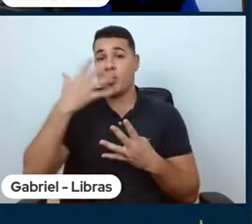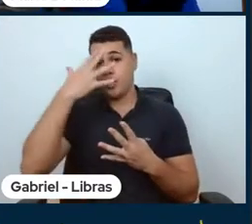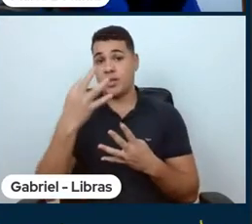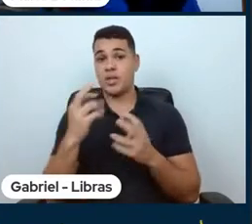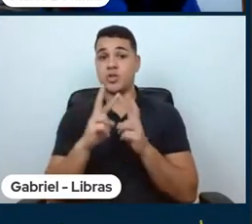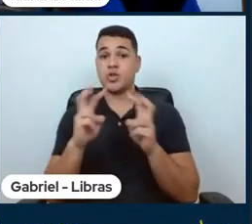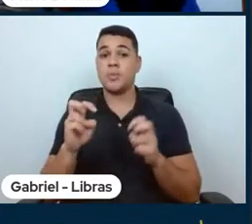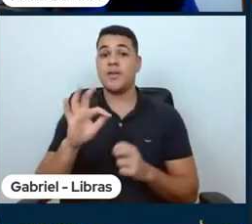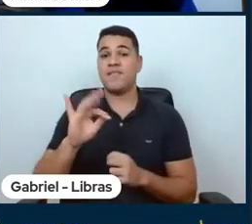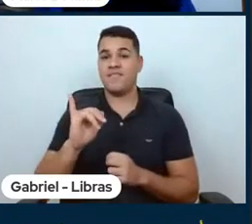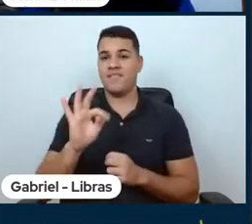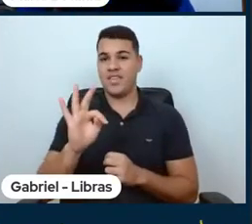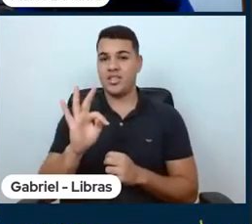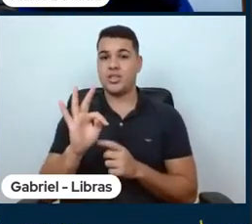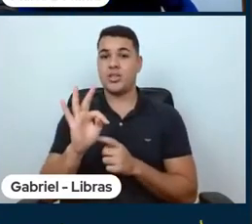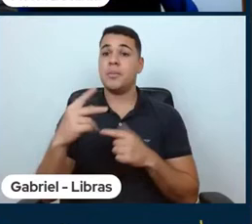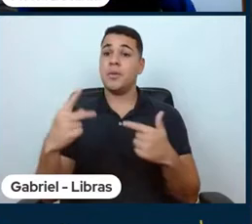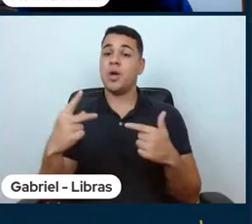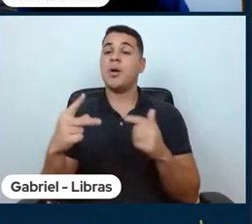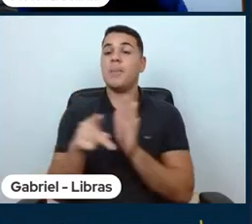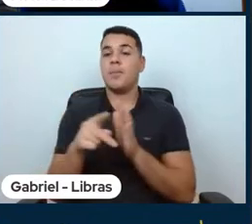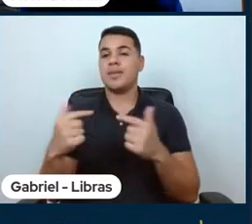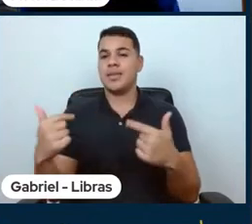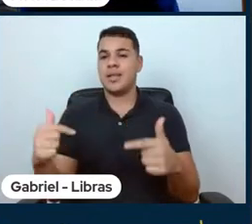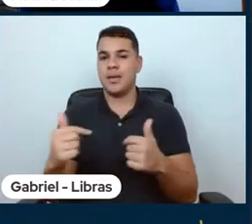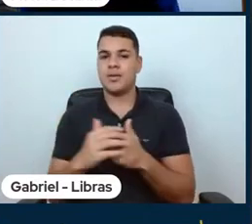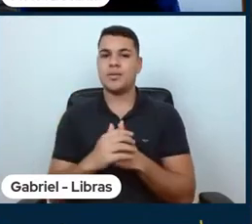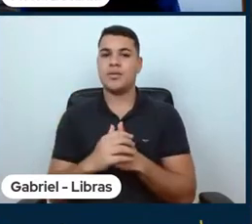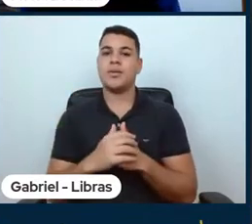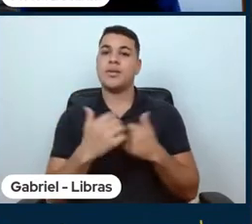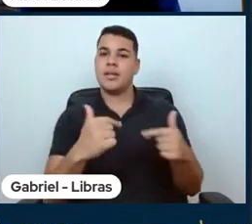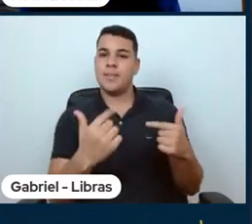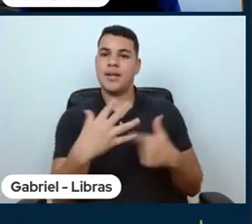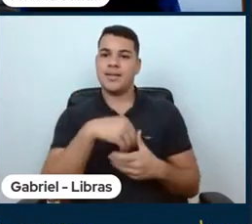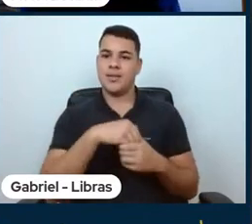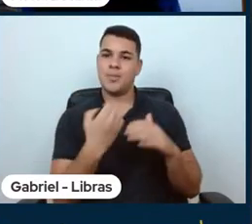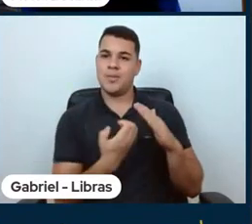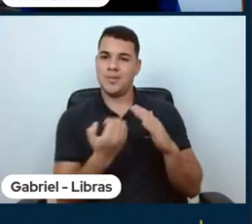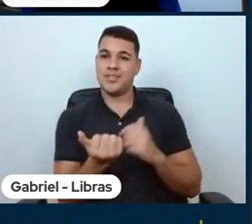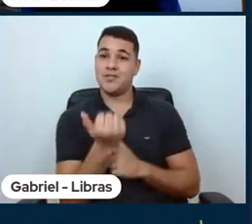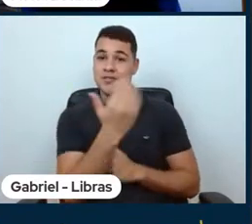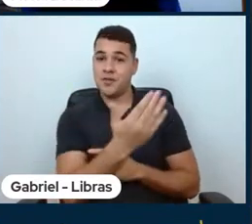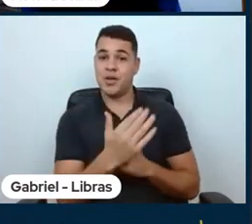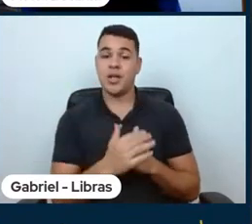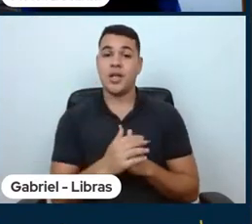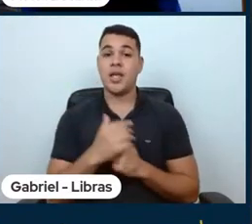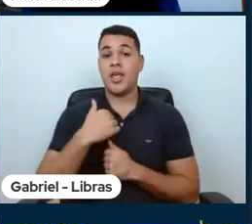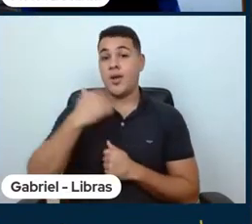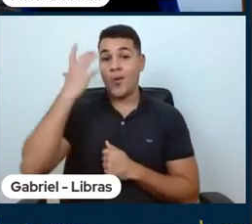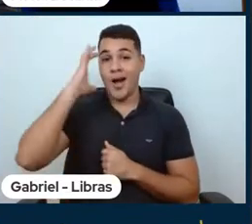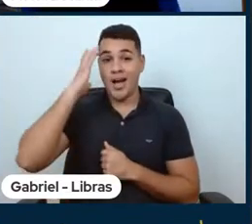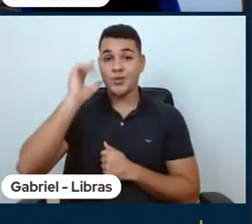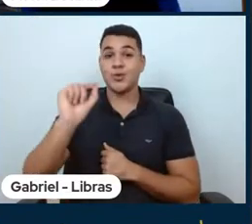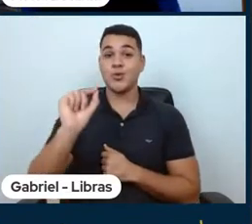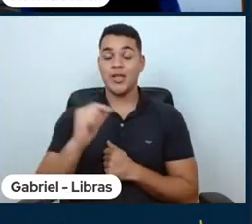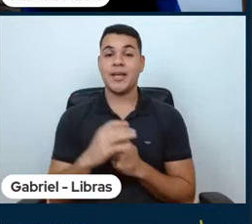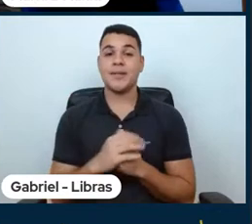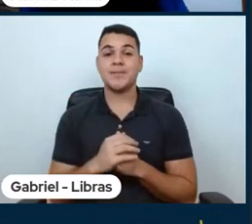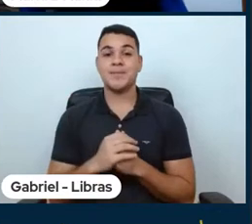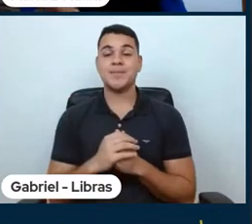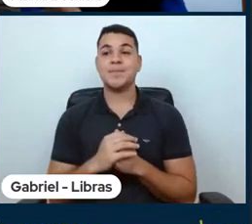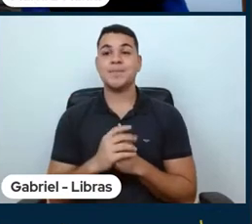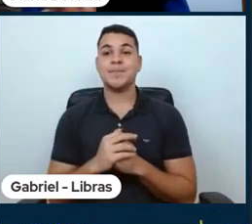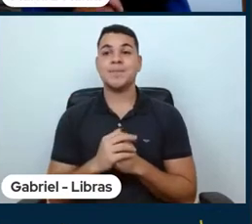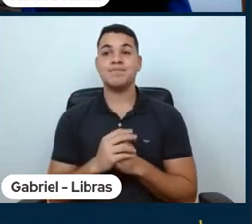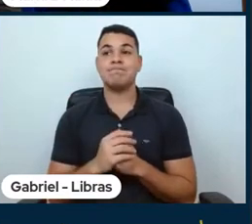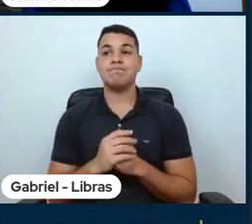né, de trabalho, porque tem isso, trabalhar numa multinacional, eu acho que você